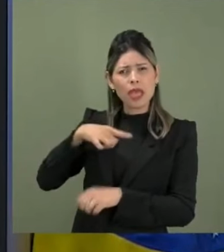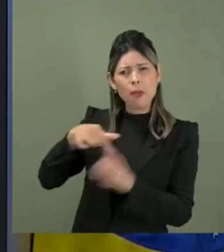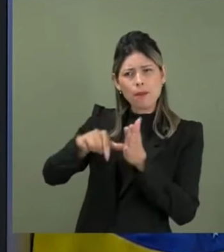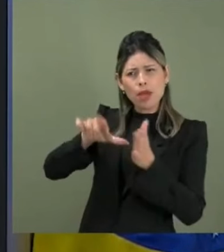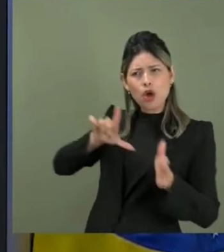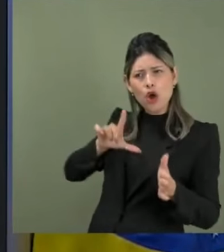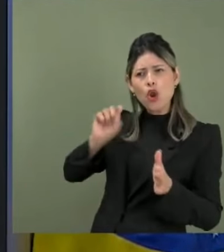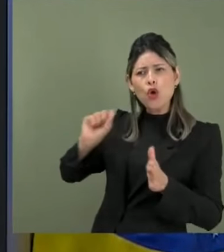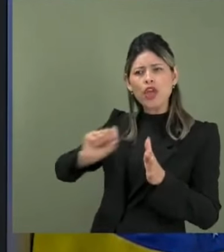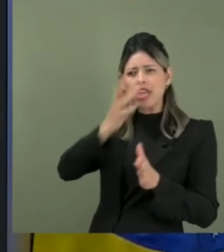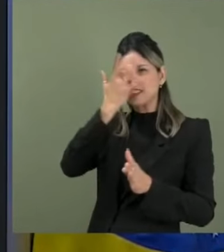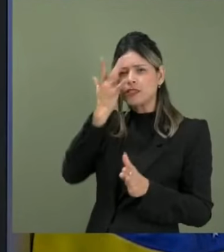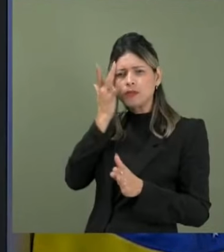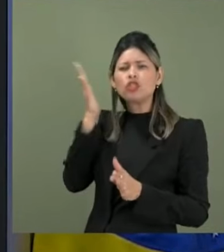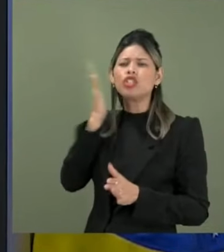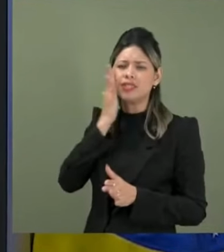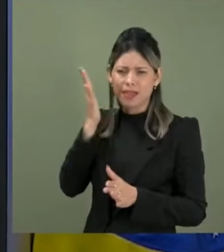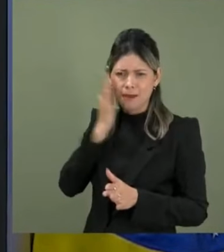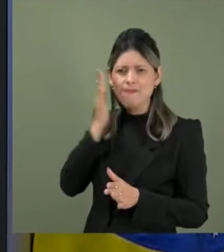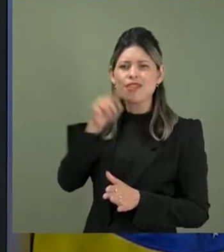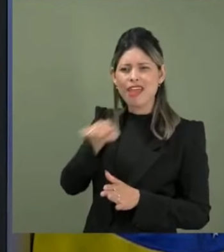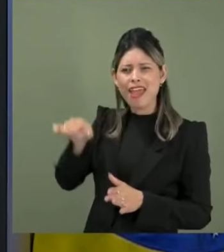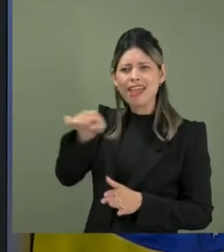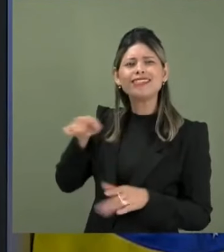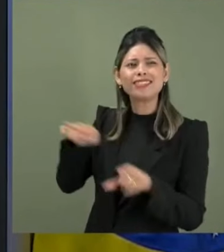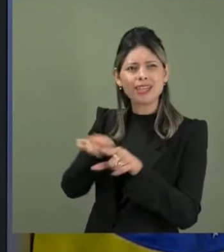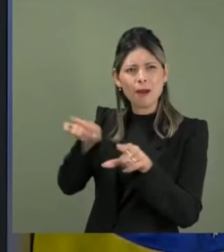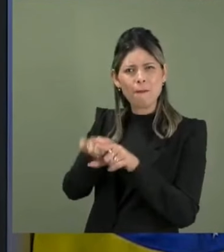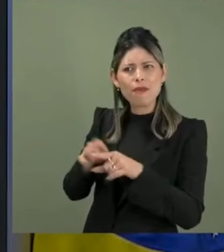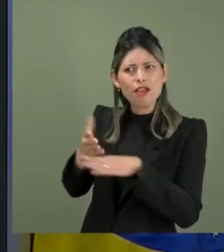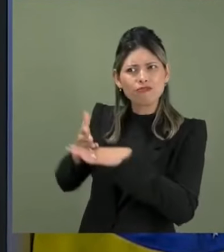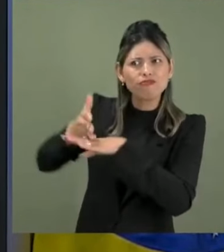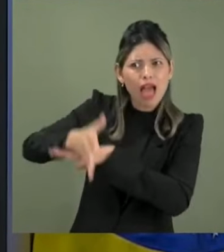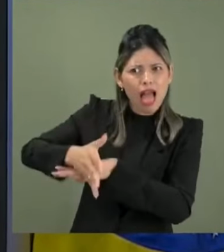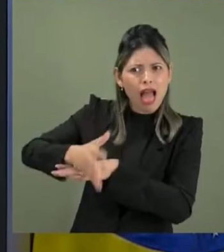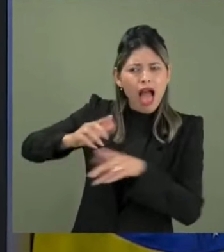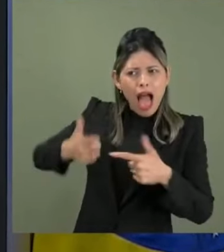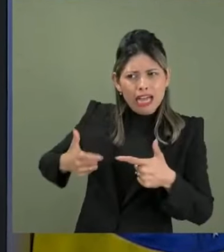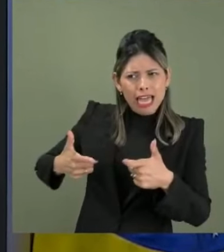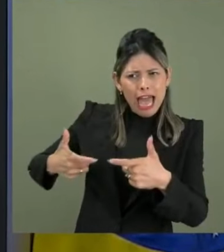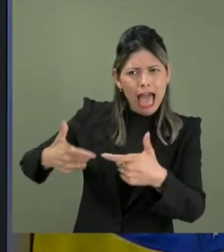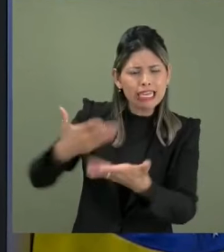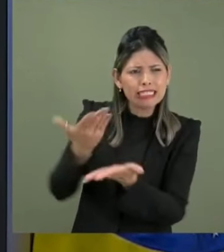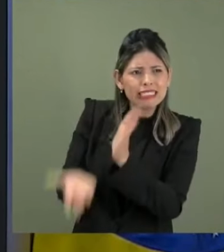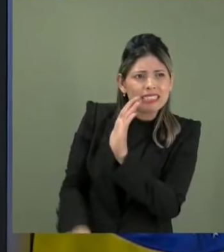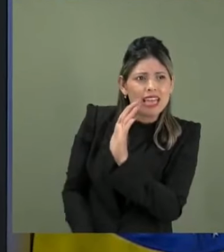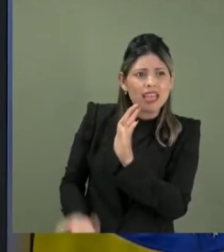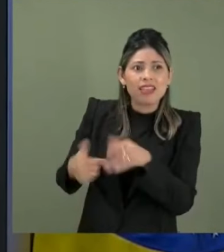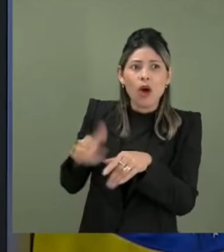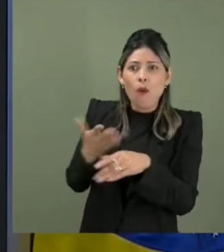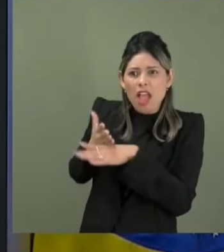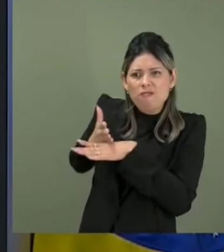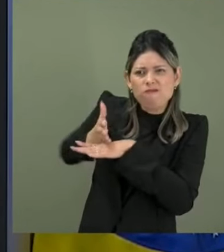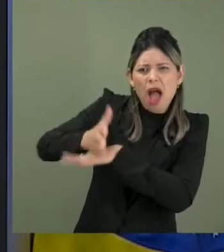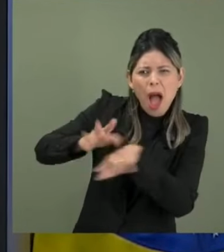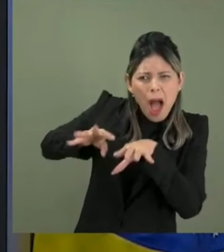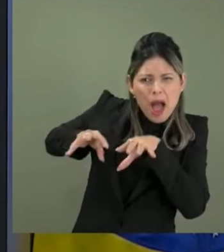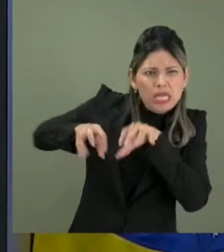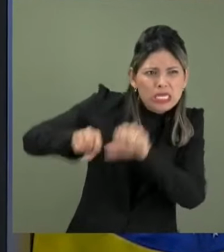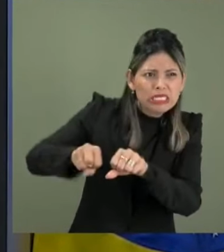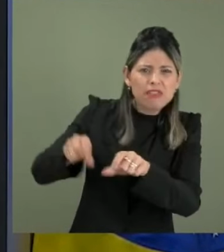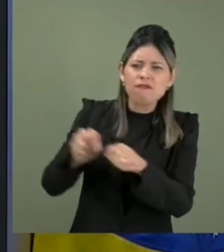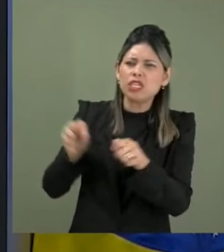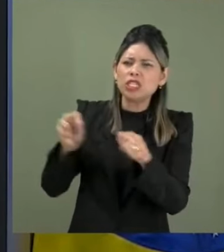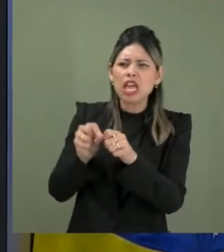quando todo mundo já sabia, eles inclusive, que a guerra estava perdida. Eles invadiram a Hungria e aquilo que eles fizeram na Alemanha